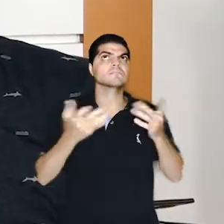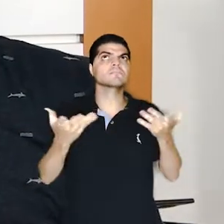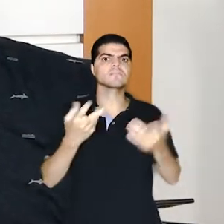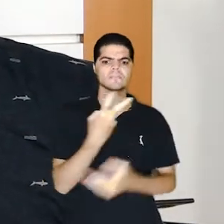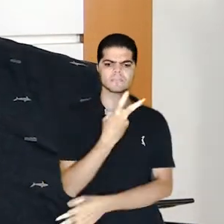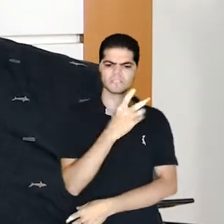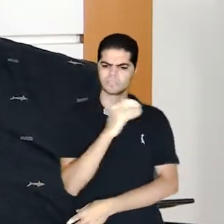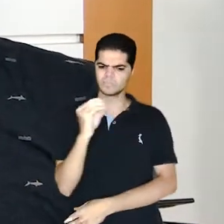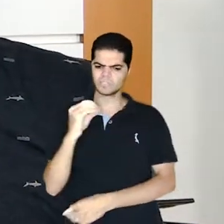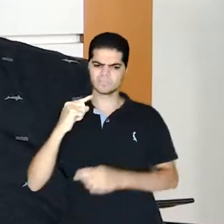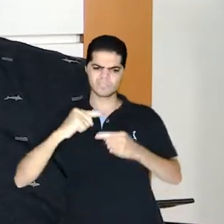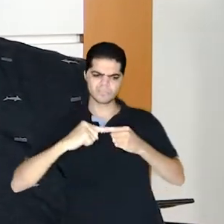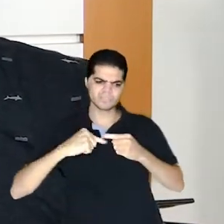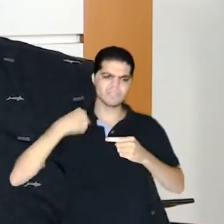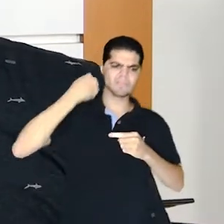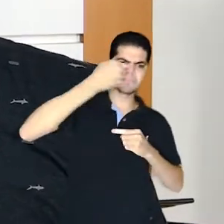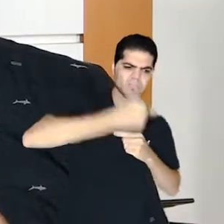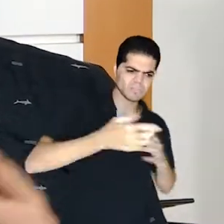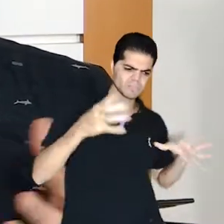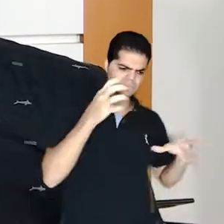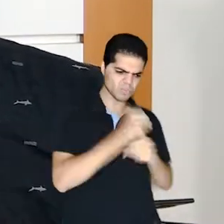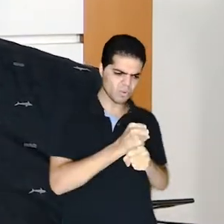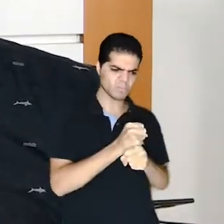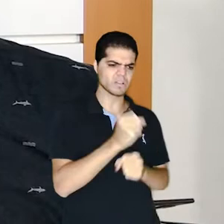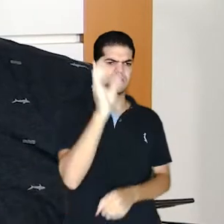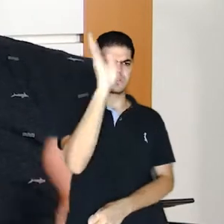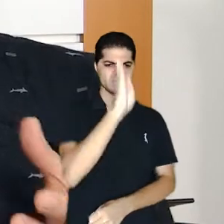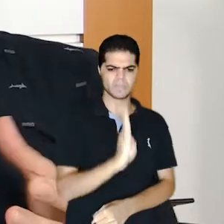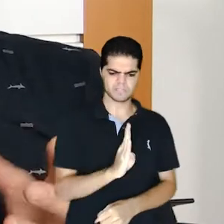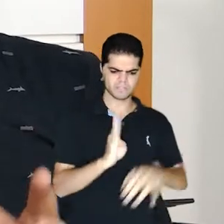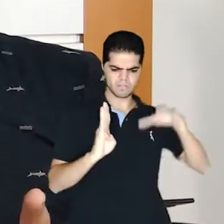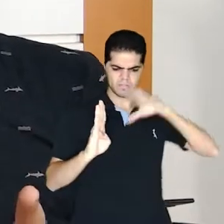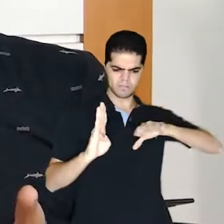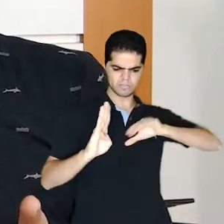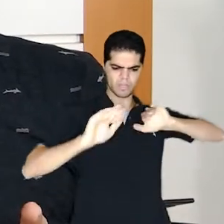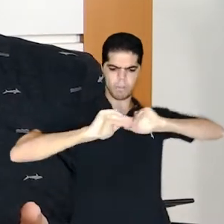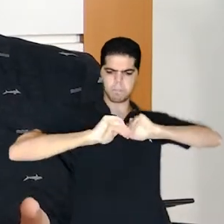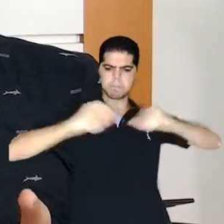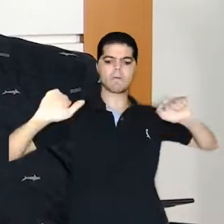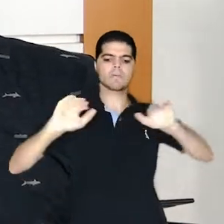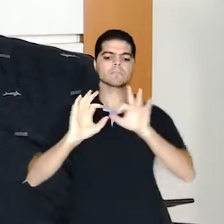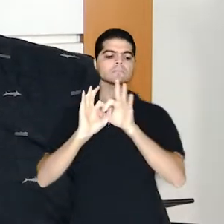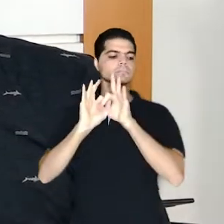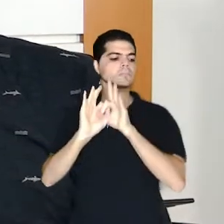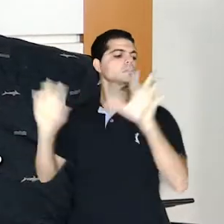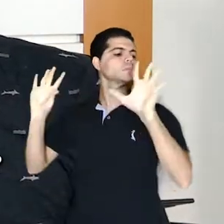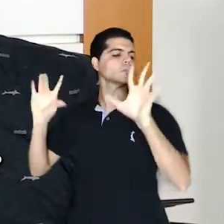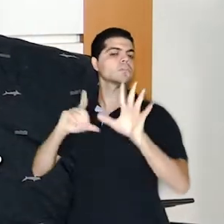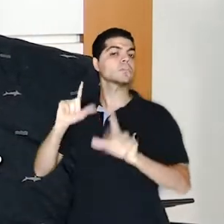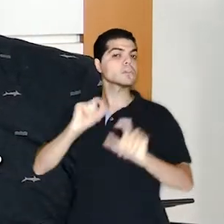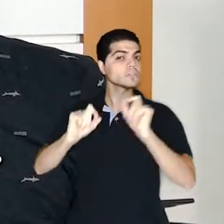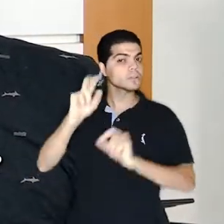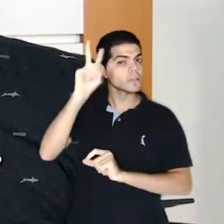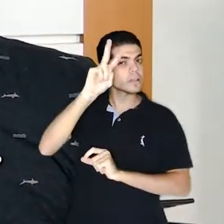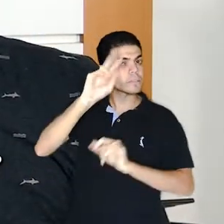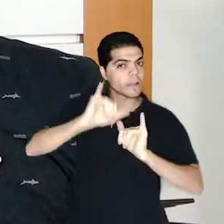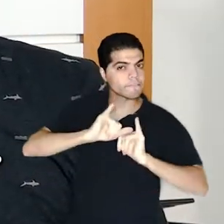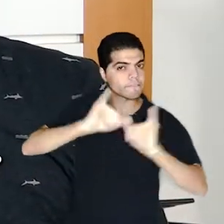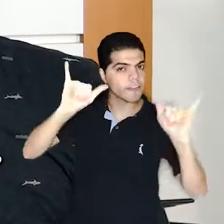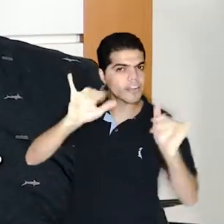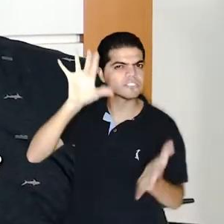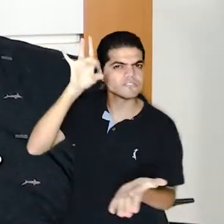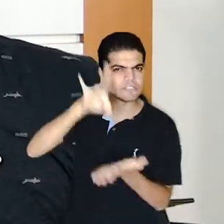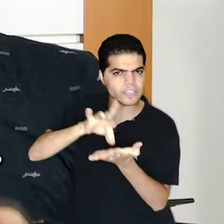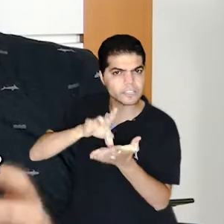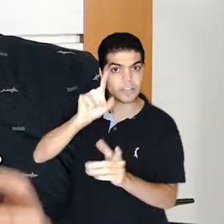anos depois da separação política do Brasil com Portugal, o que nós queremos lembrar? O que a gente quer enfatizar